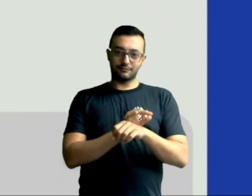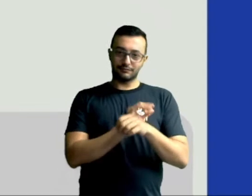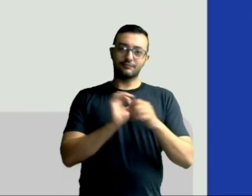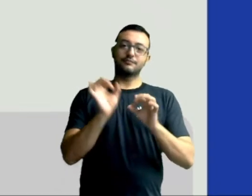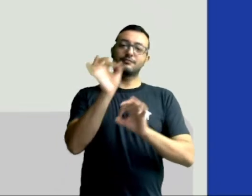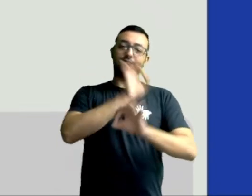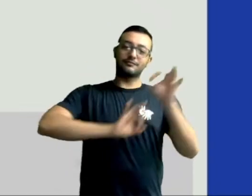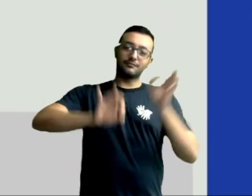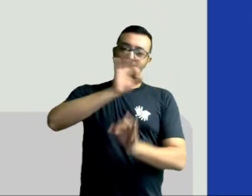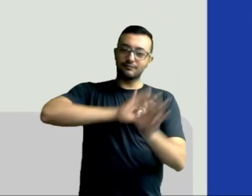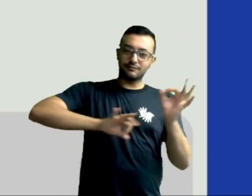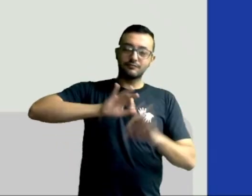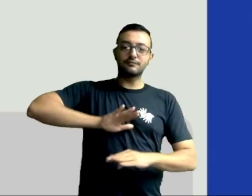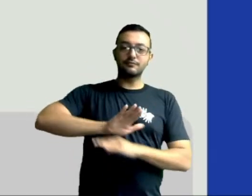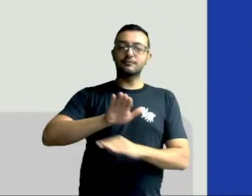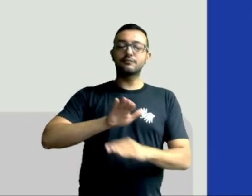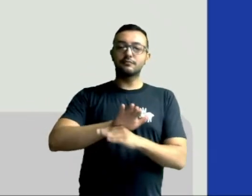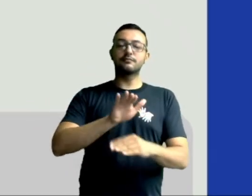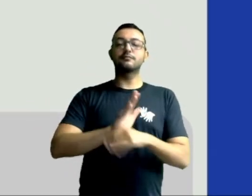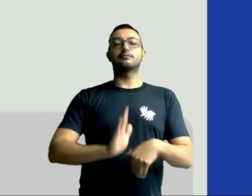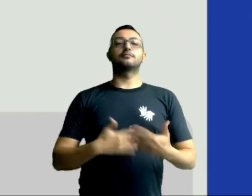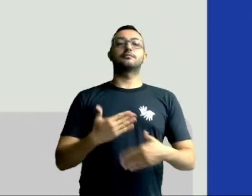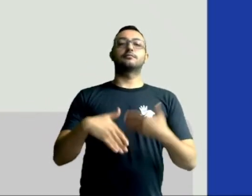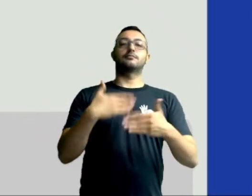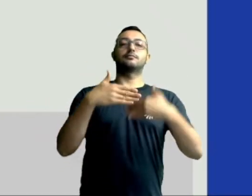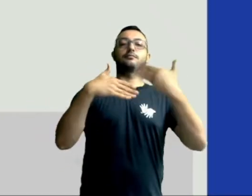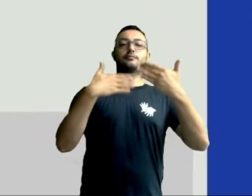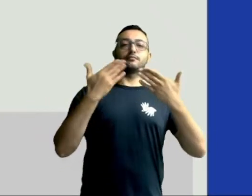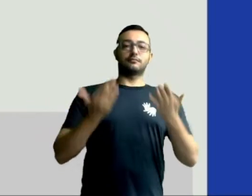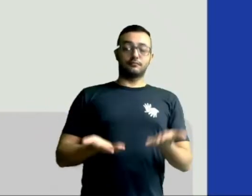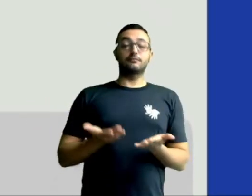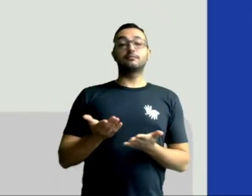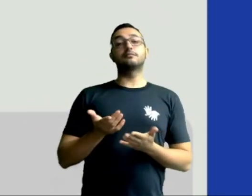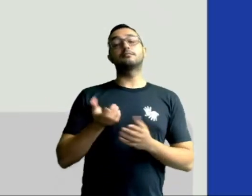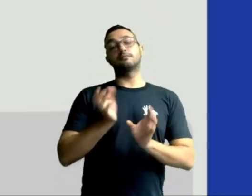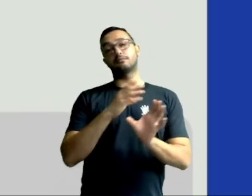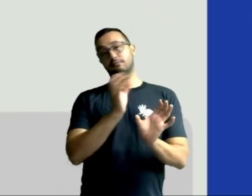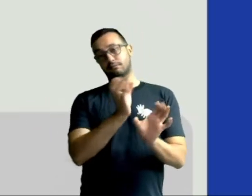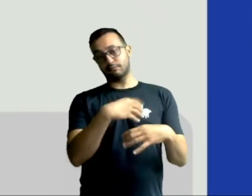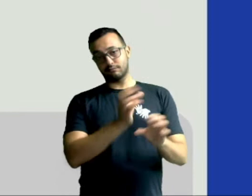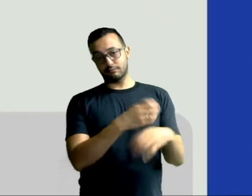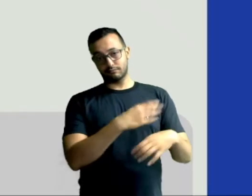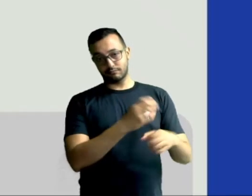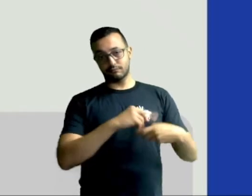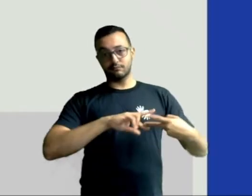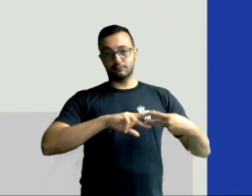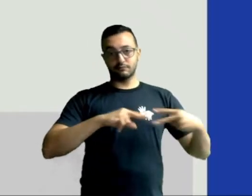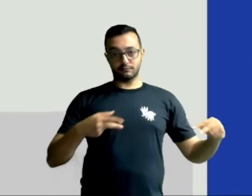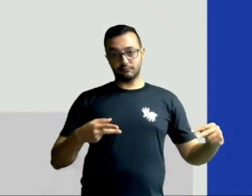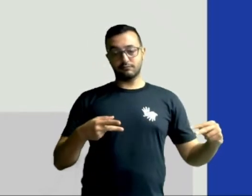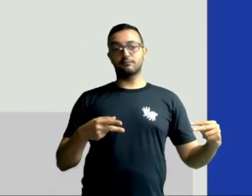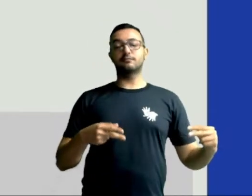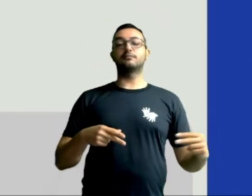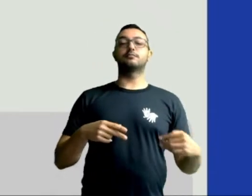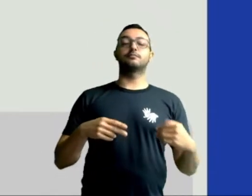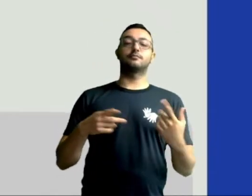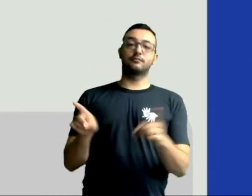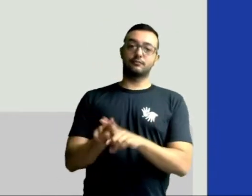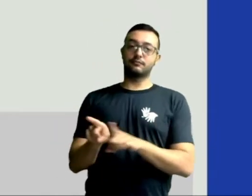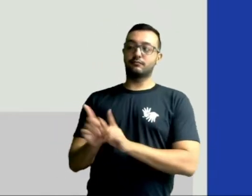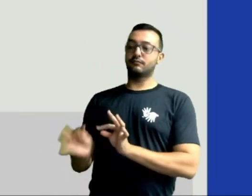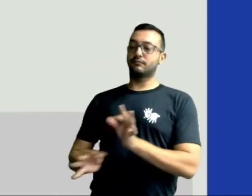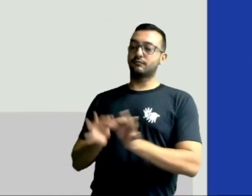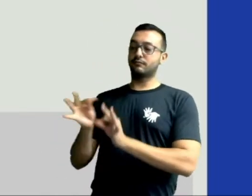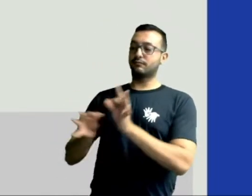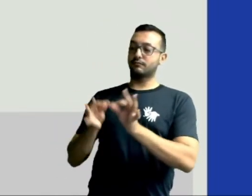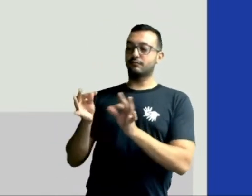deram suporte, né, ao desenvolvimento, seja da engenharia genética e da